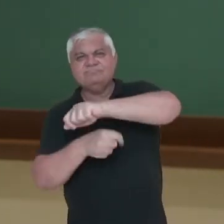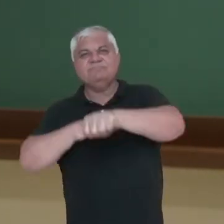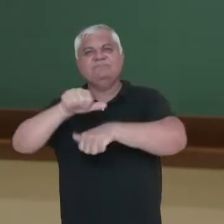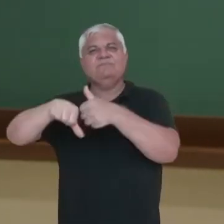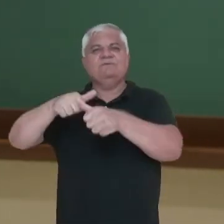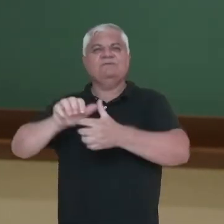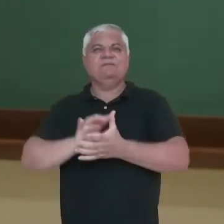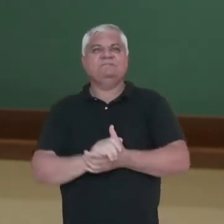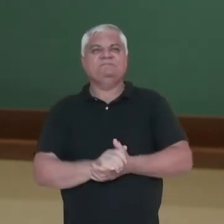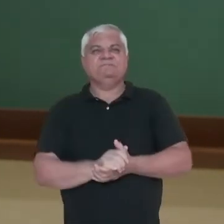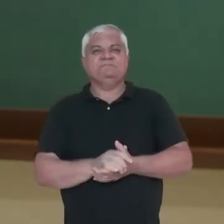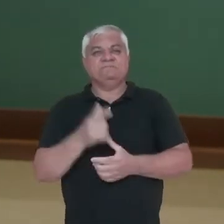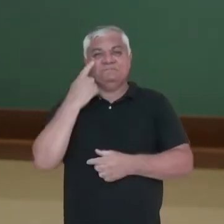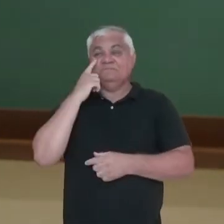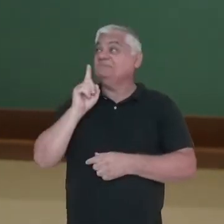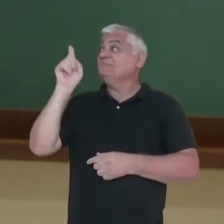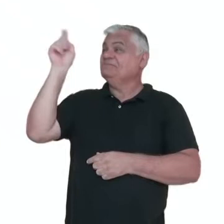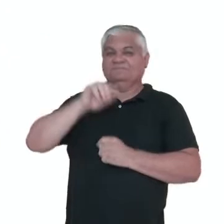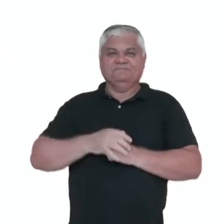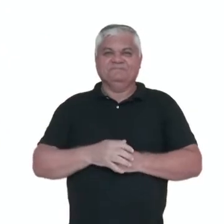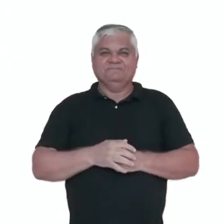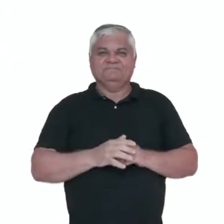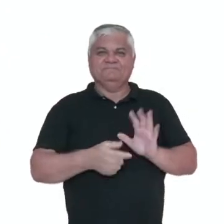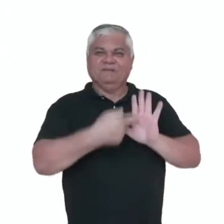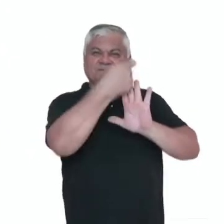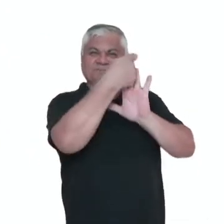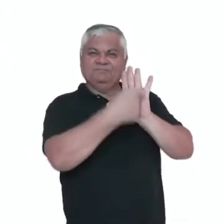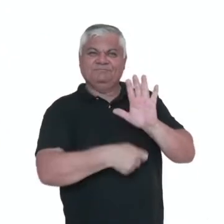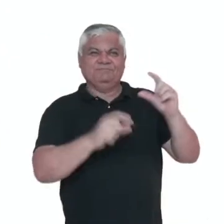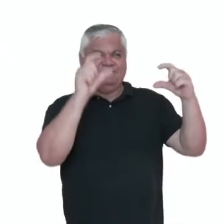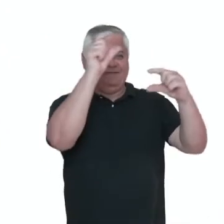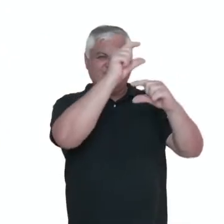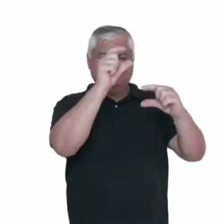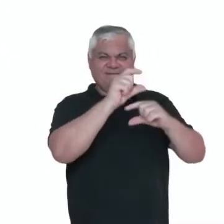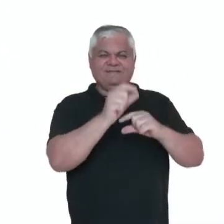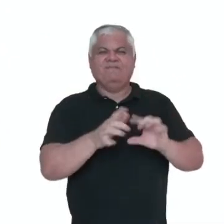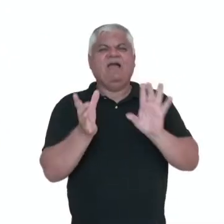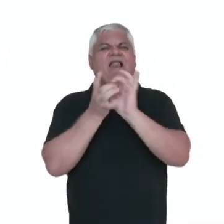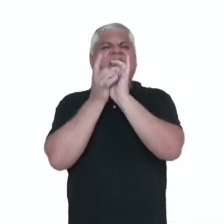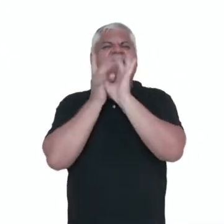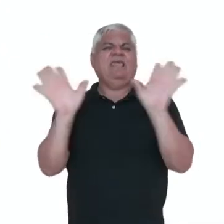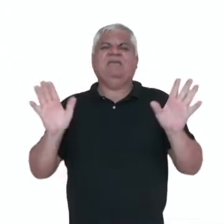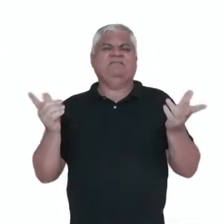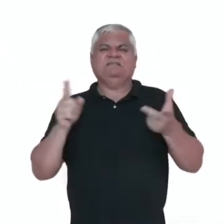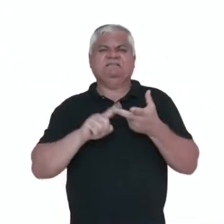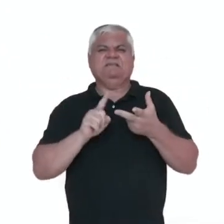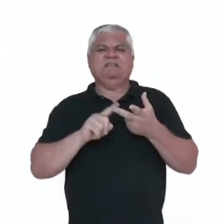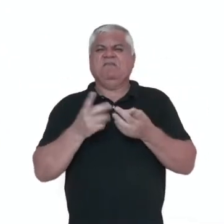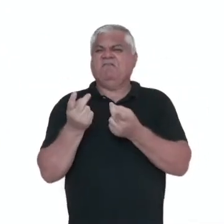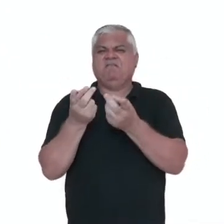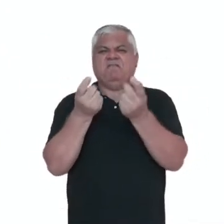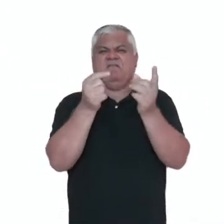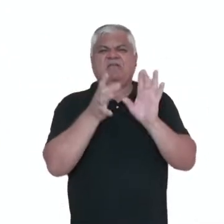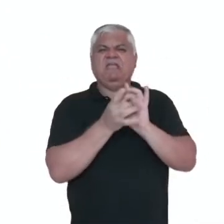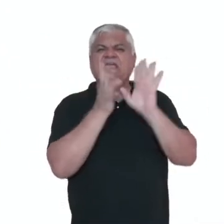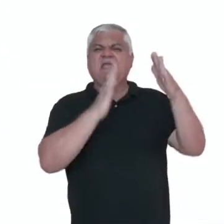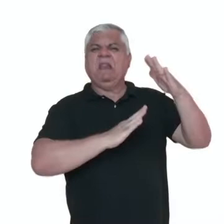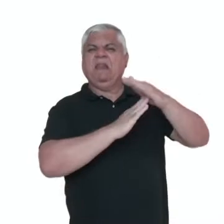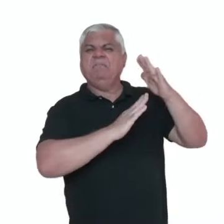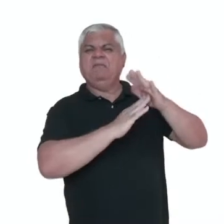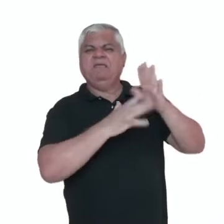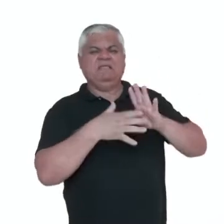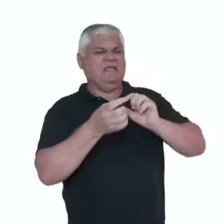sua ideia e todas se manifesta ele falou o seguinte nem precisa burguesia Universidade comercial UNIP se arte abstrata alimentação